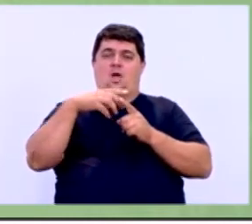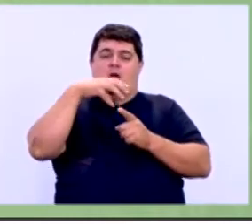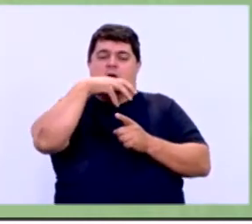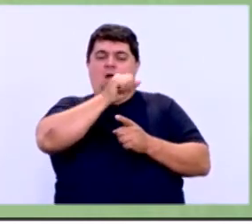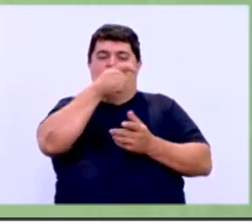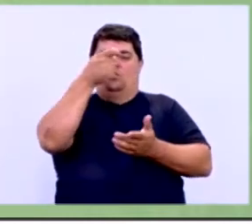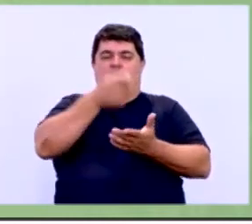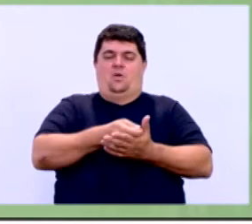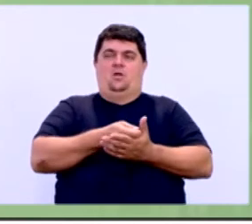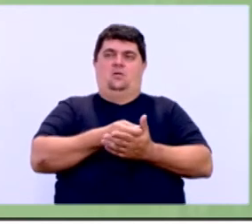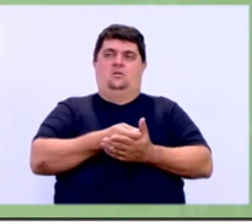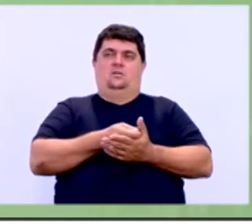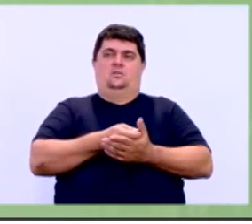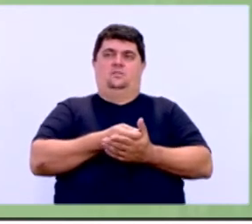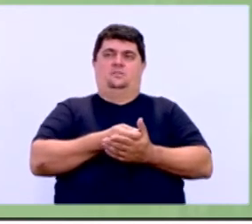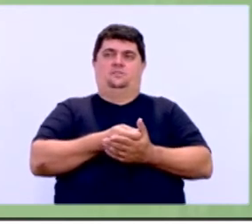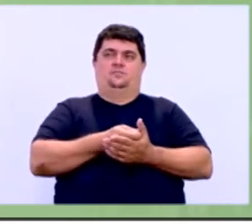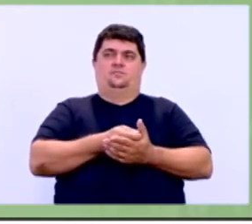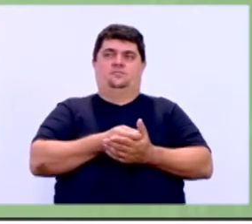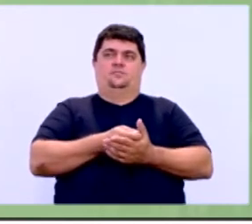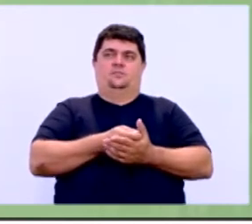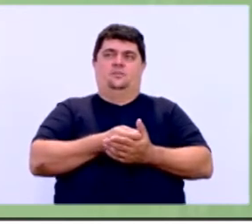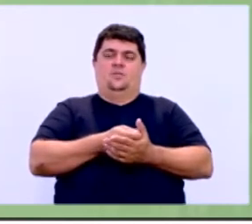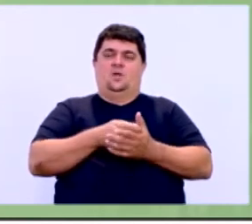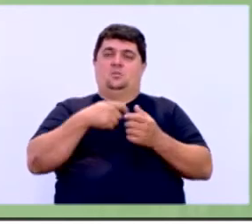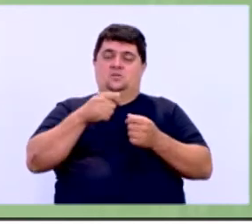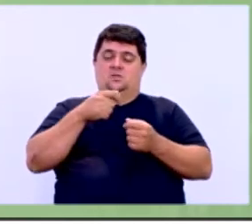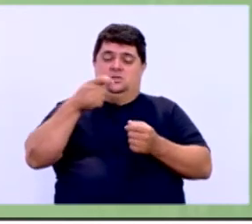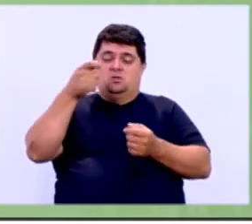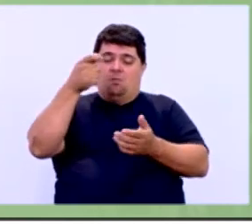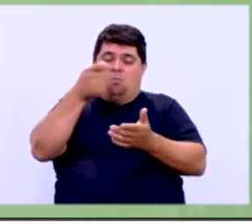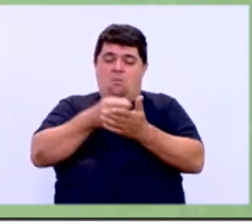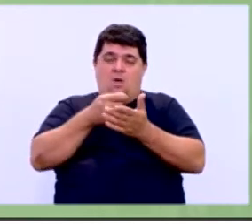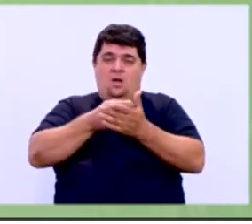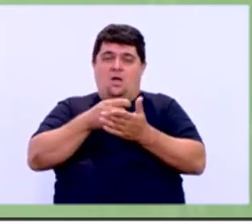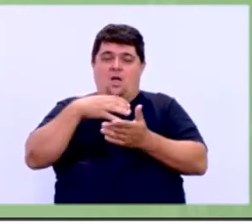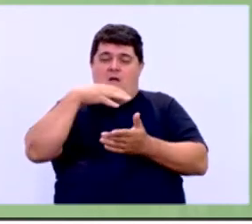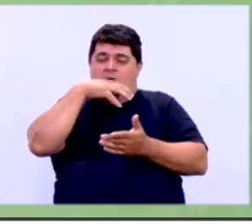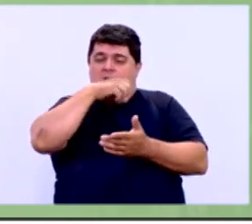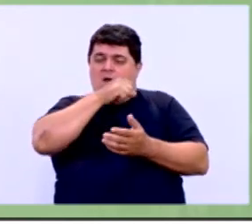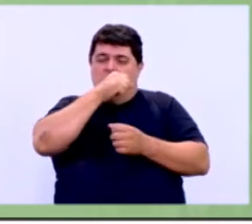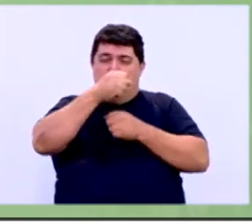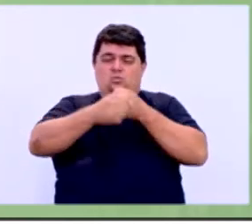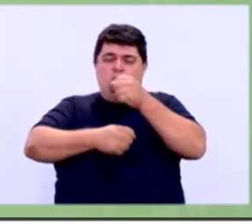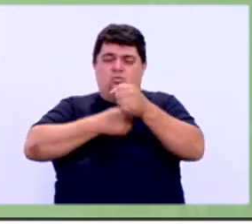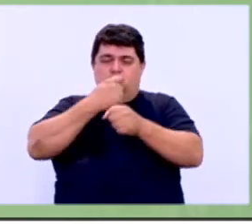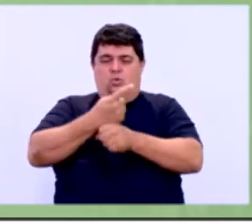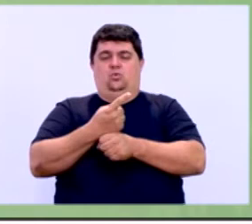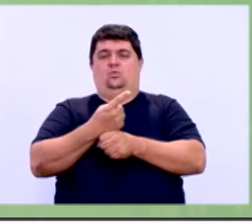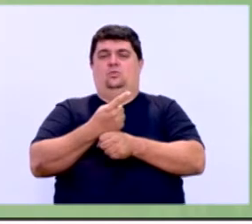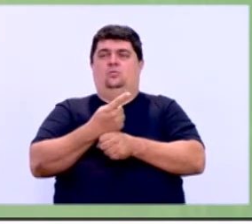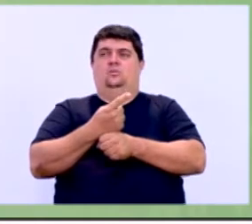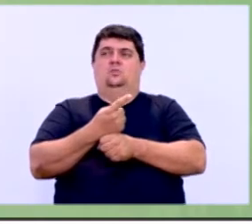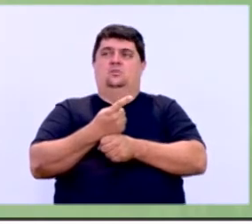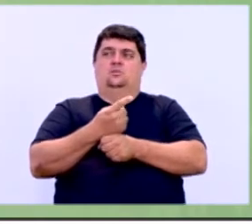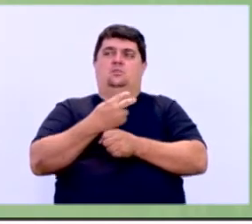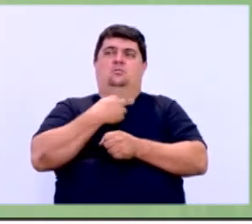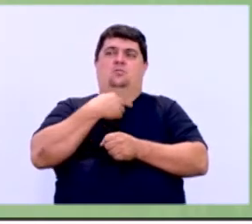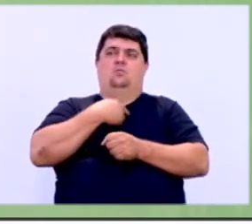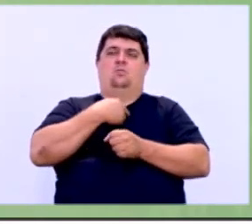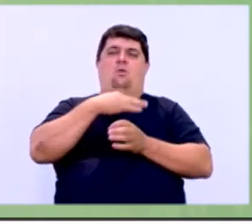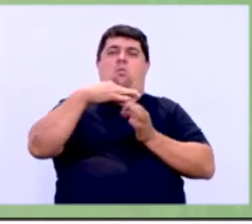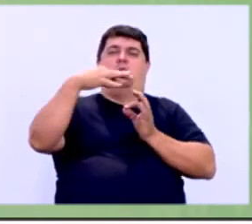prazo. Né? Ou seja, devem ser quitados em breve espaço de tempo. Né? Então,